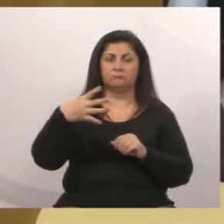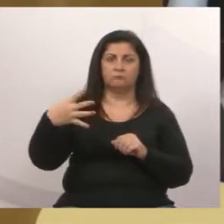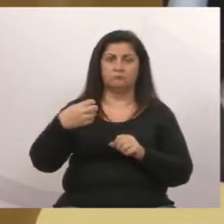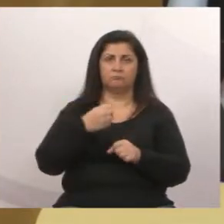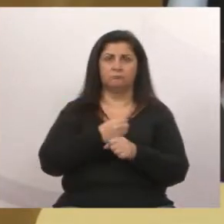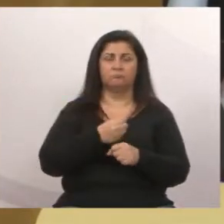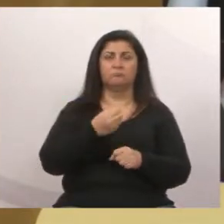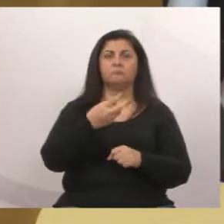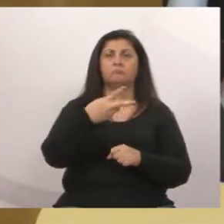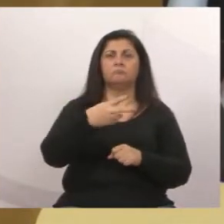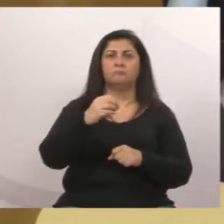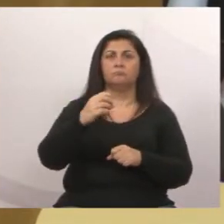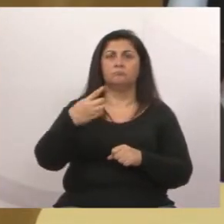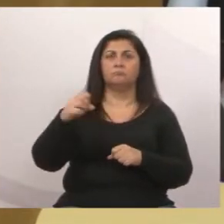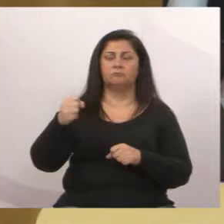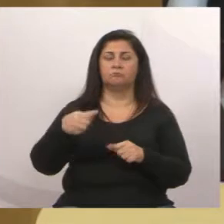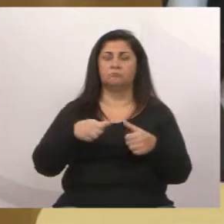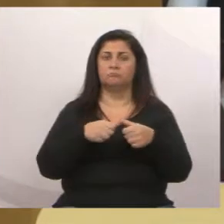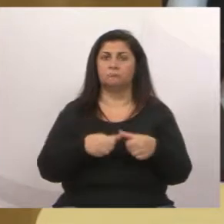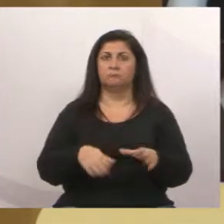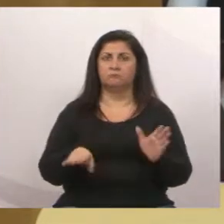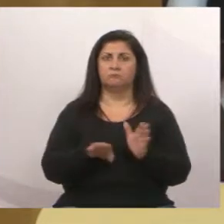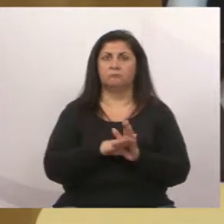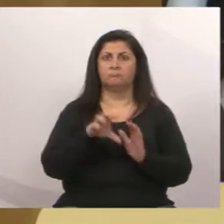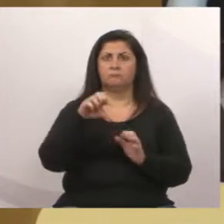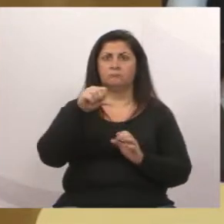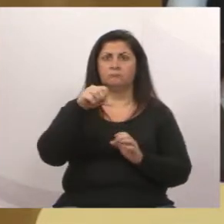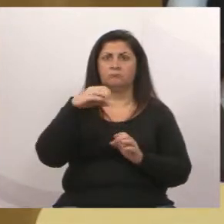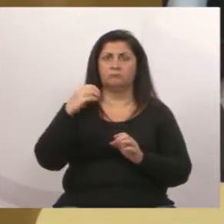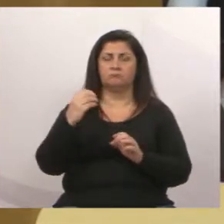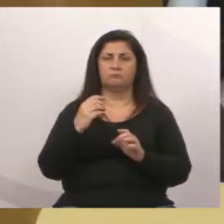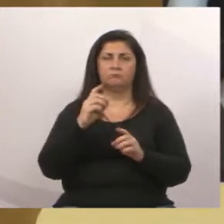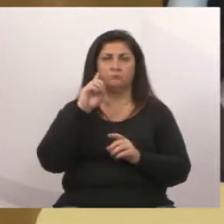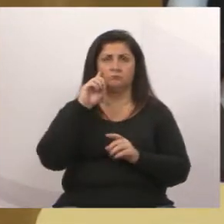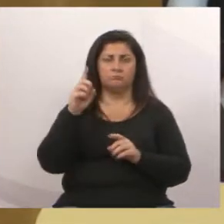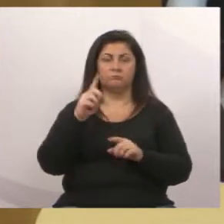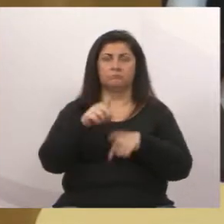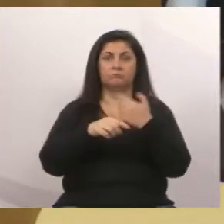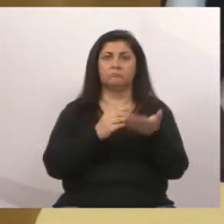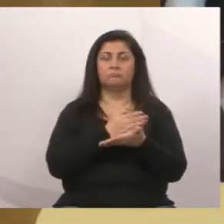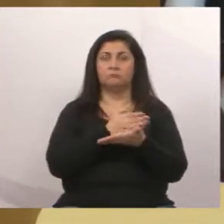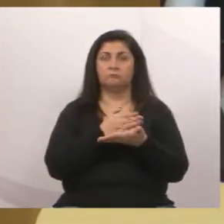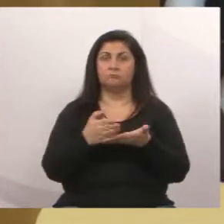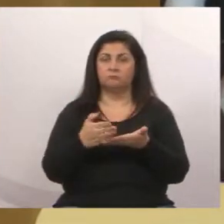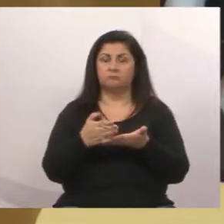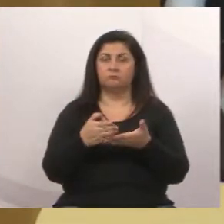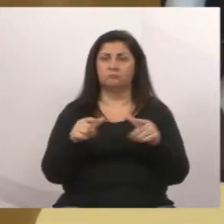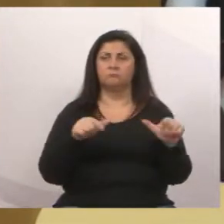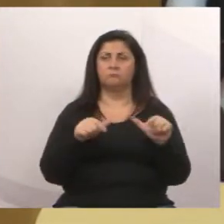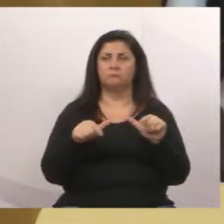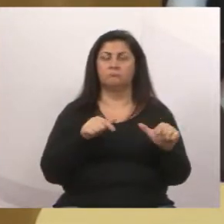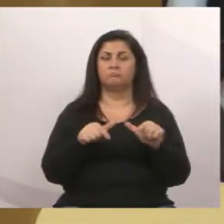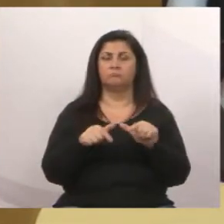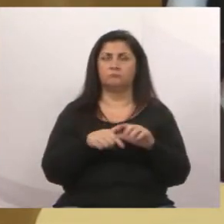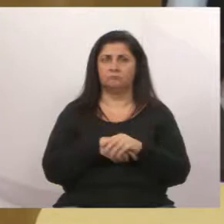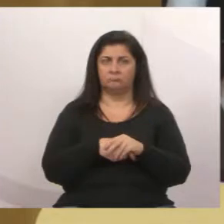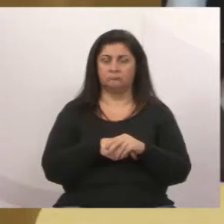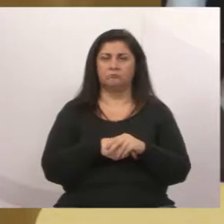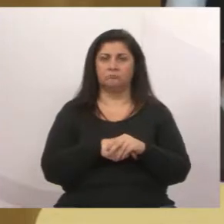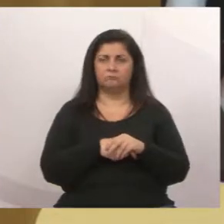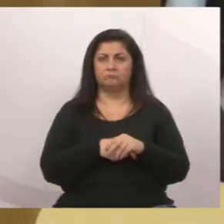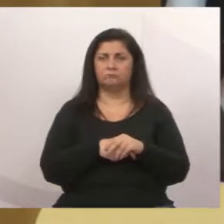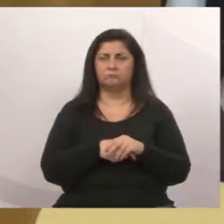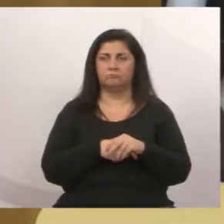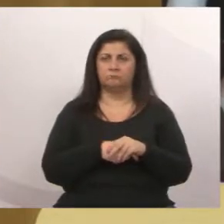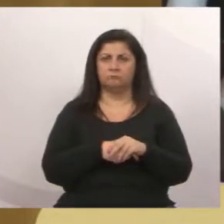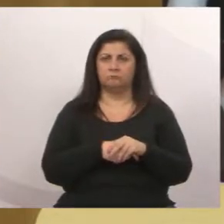724/2018, ficam mantidas até 90 dias após o início de exercício do ocupante do cargo de controlador interno criado por esta